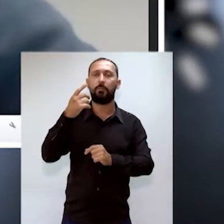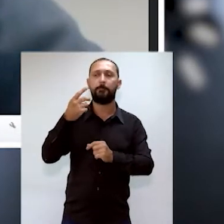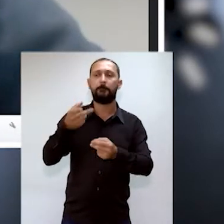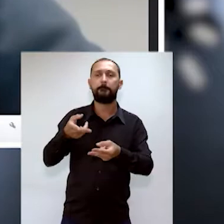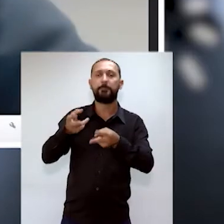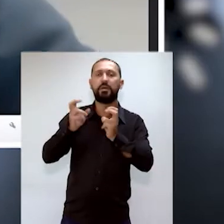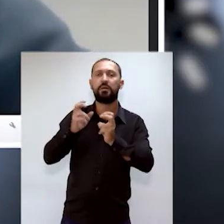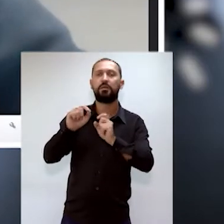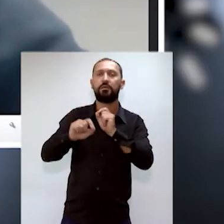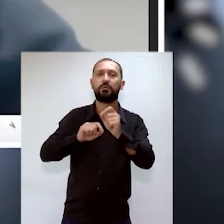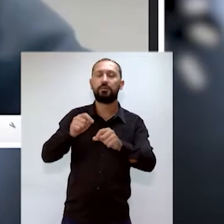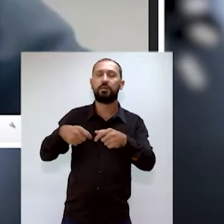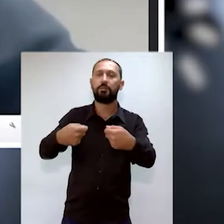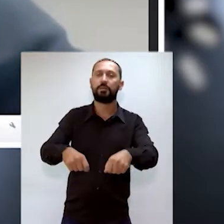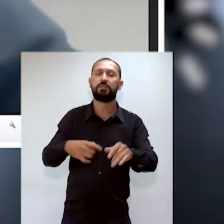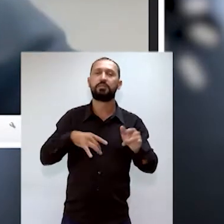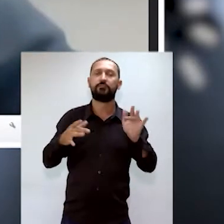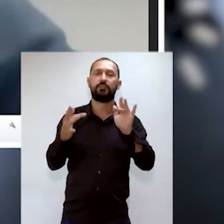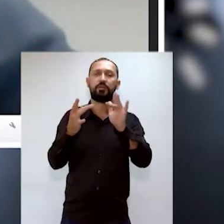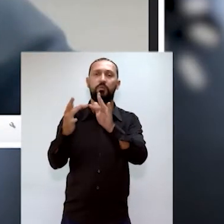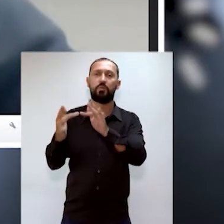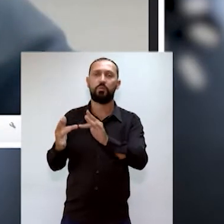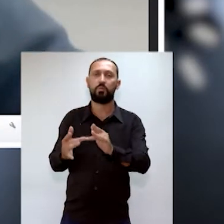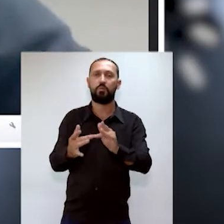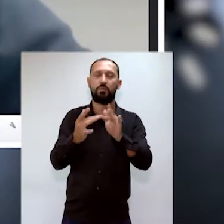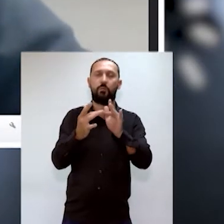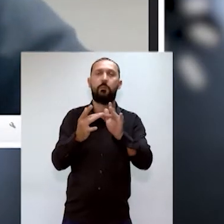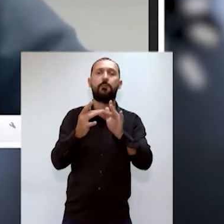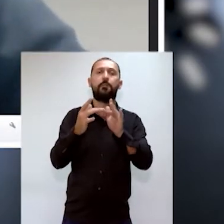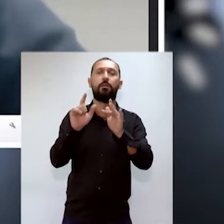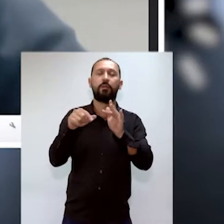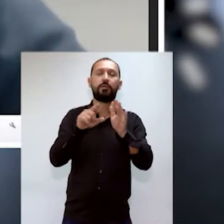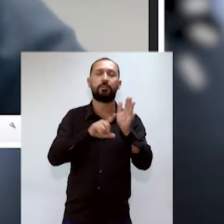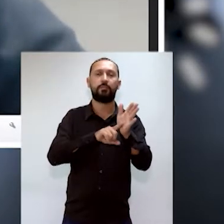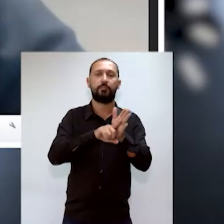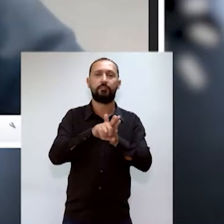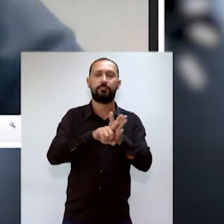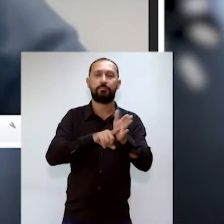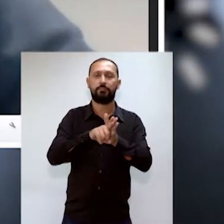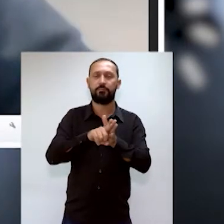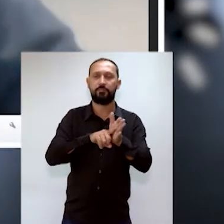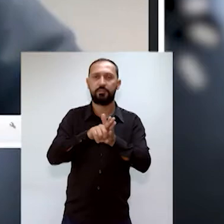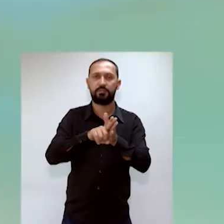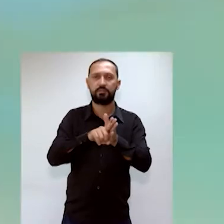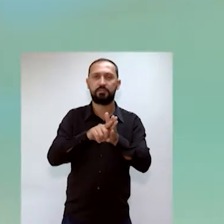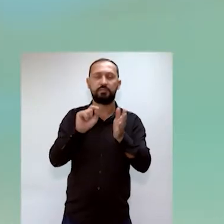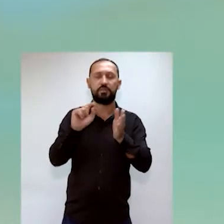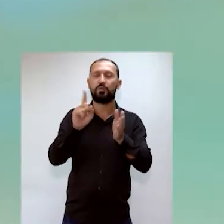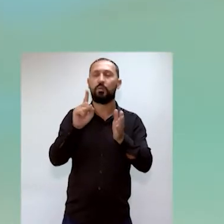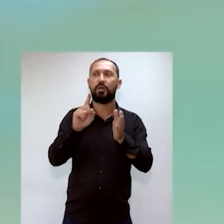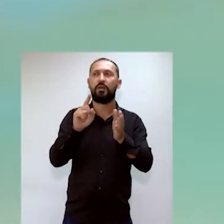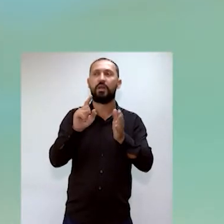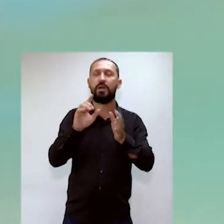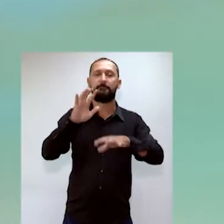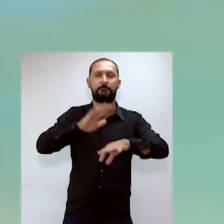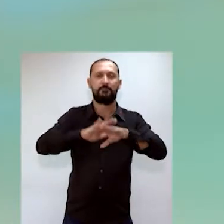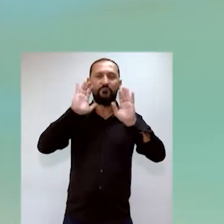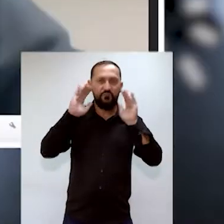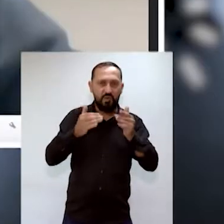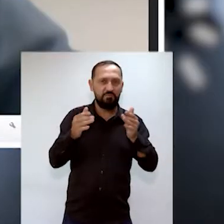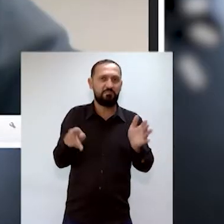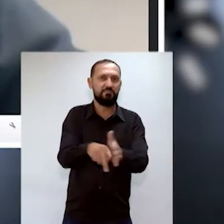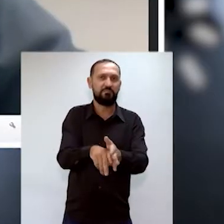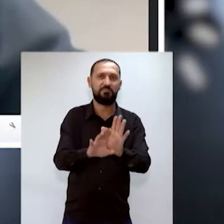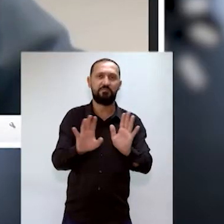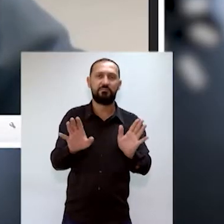pesquisa, a gente viu que a gente precisava ter contato. Como era uma pesquisa que na UFGD ainda não tinha